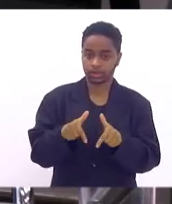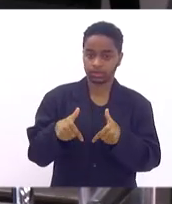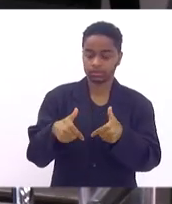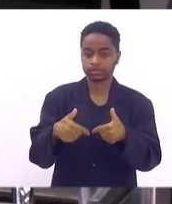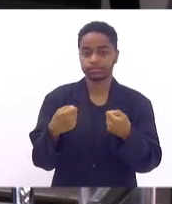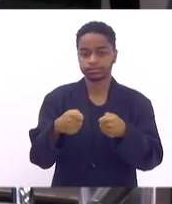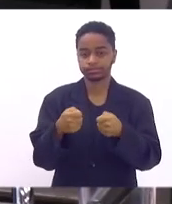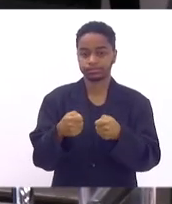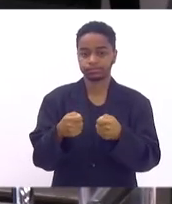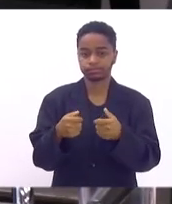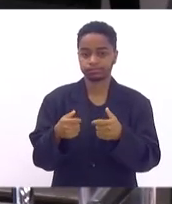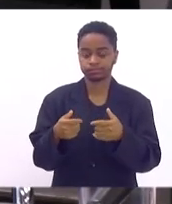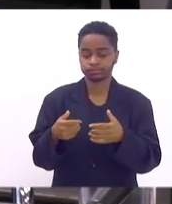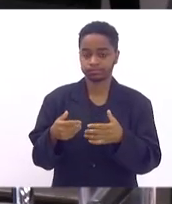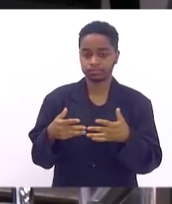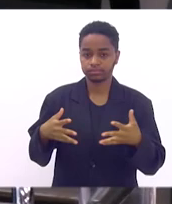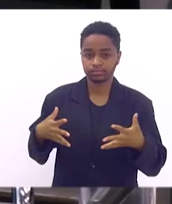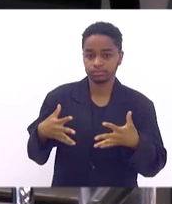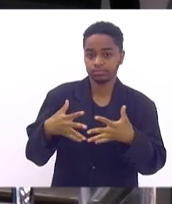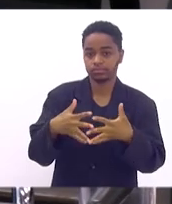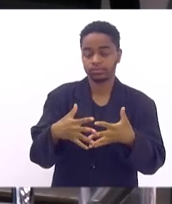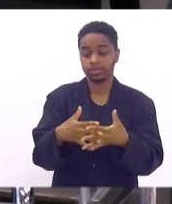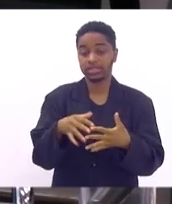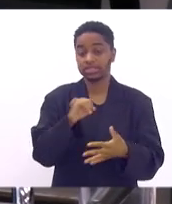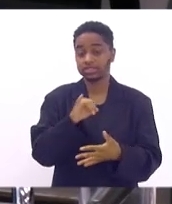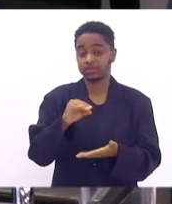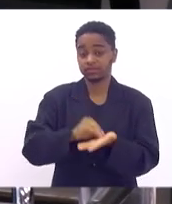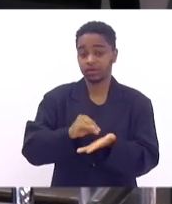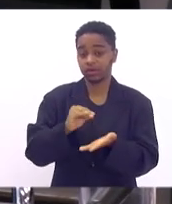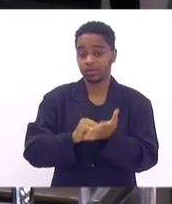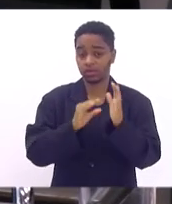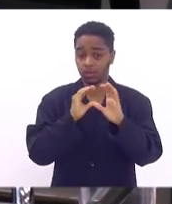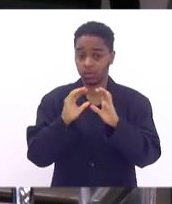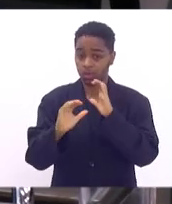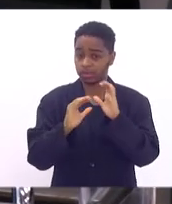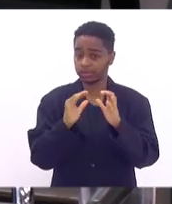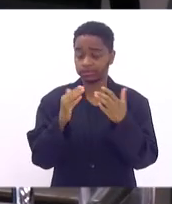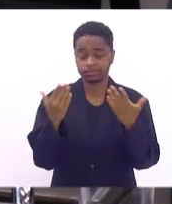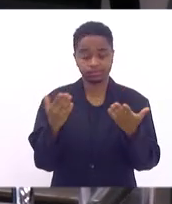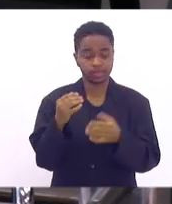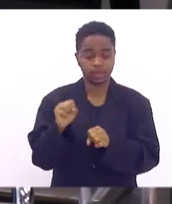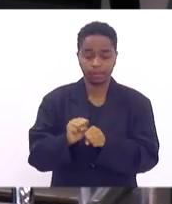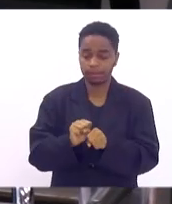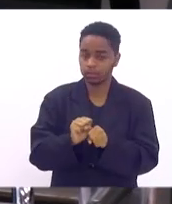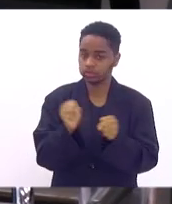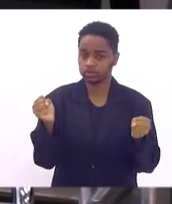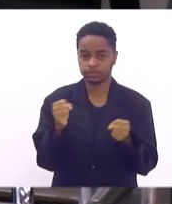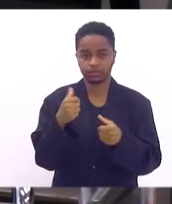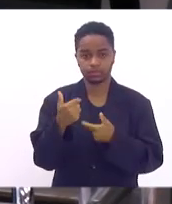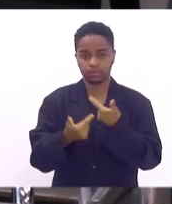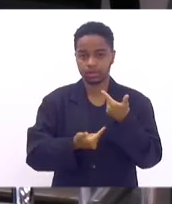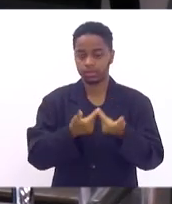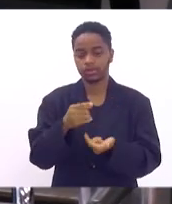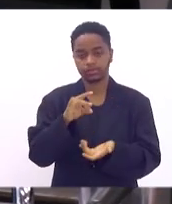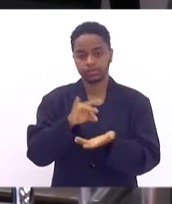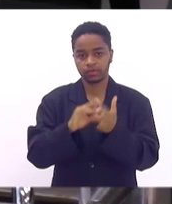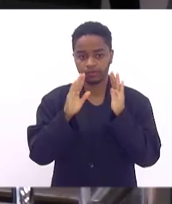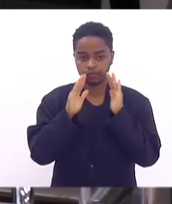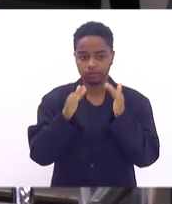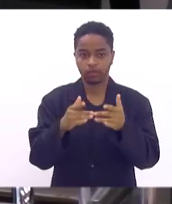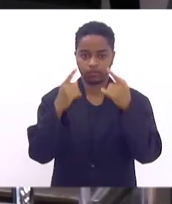interseccional, né? Sem essa comunicação é impossível trabalhar uma questão de